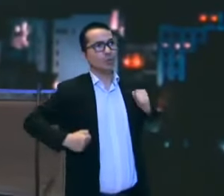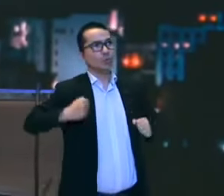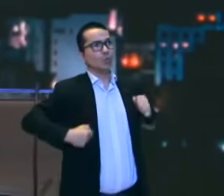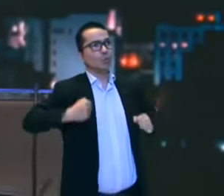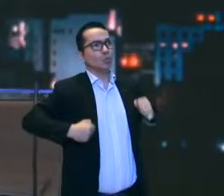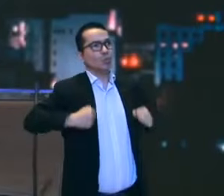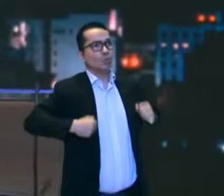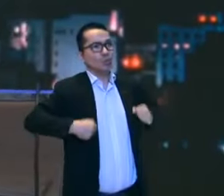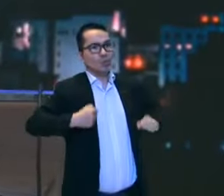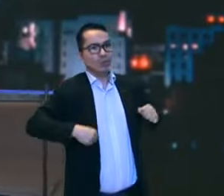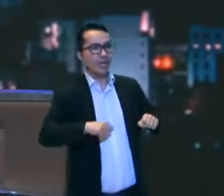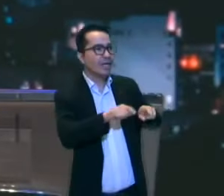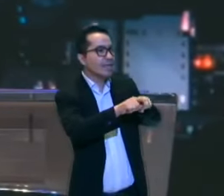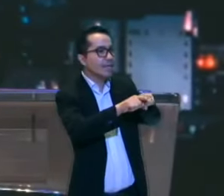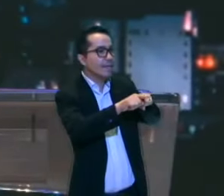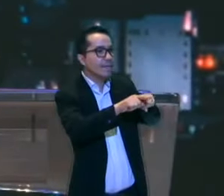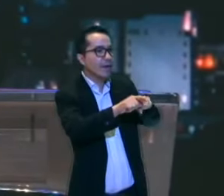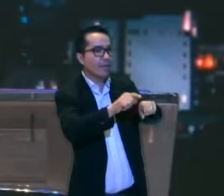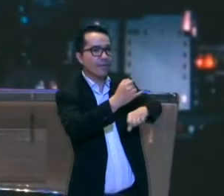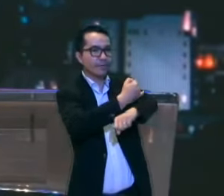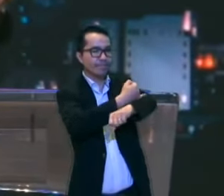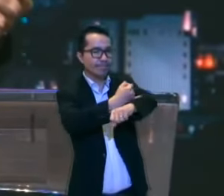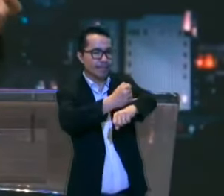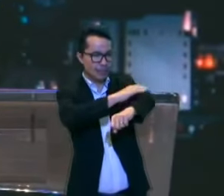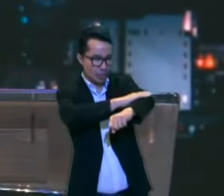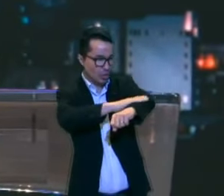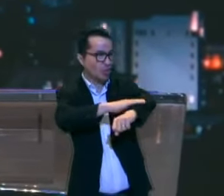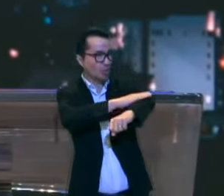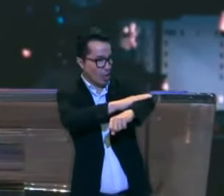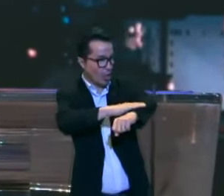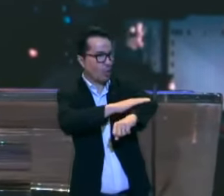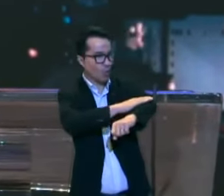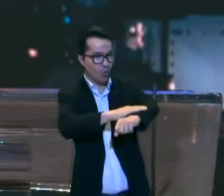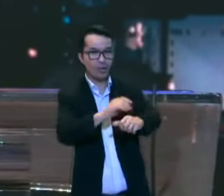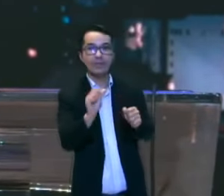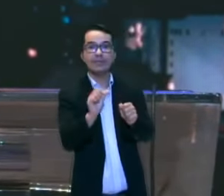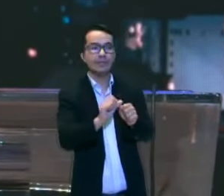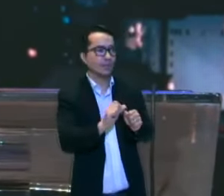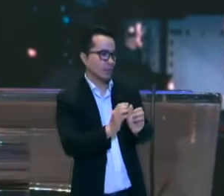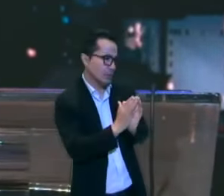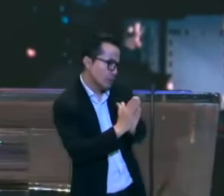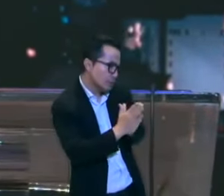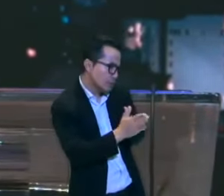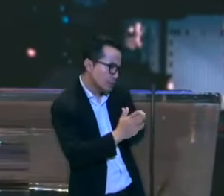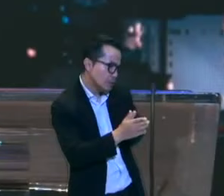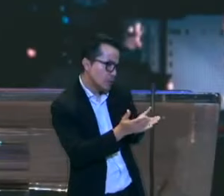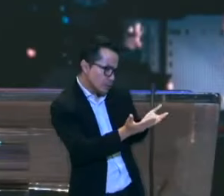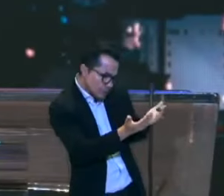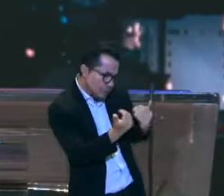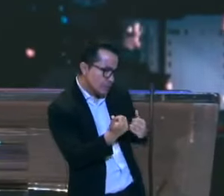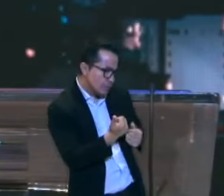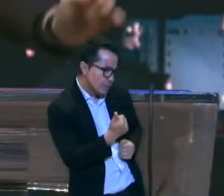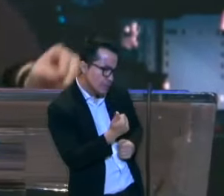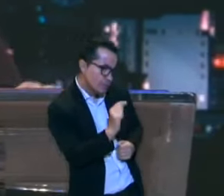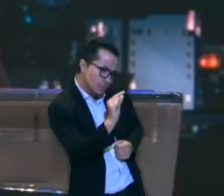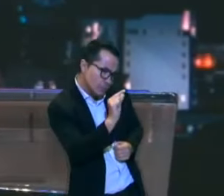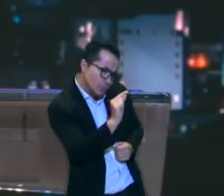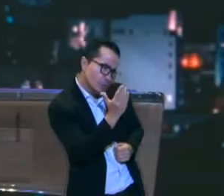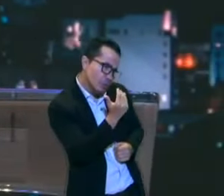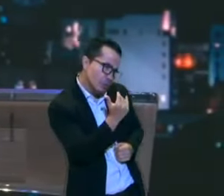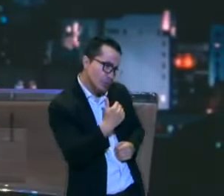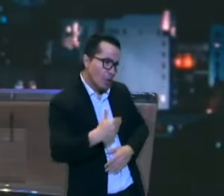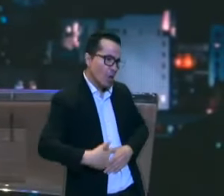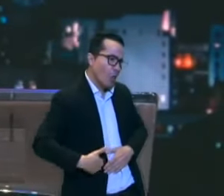Ele chega, sente o cheiro e pede ao irmão: Jacó, me dá aqui um pouco de comida, senão